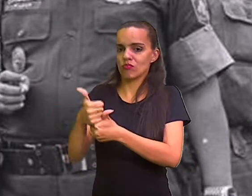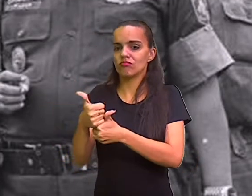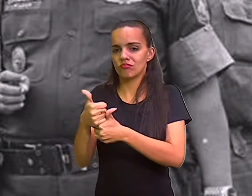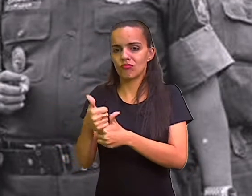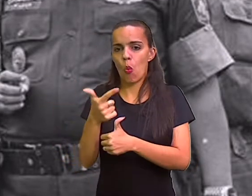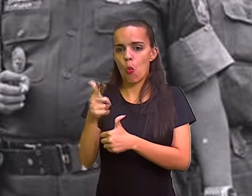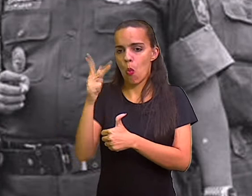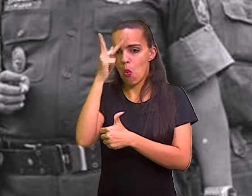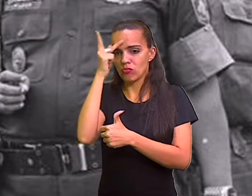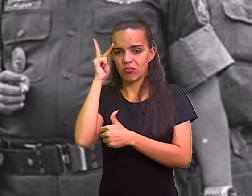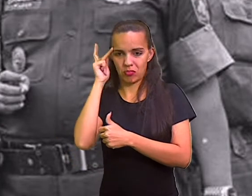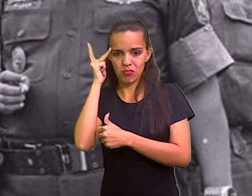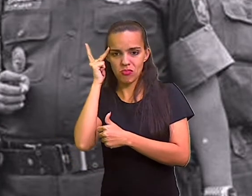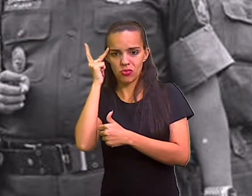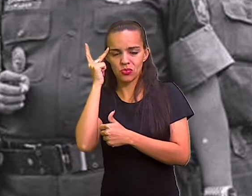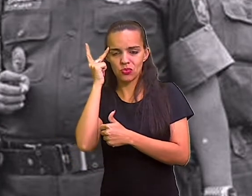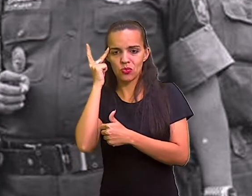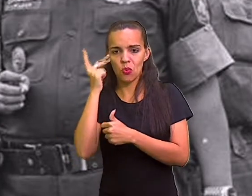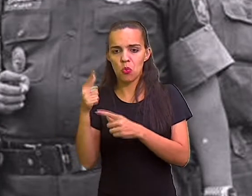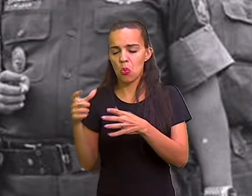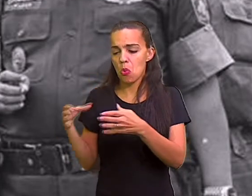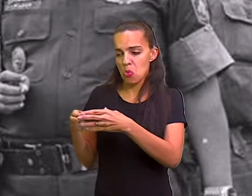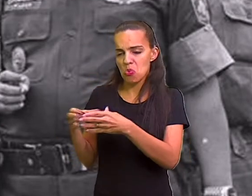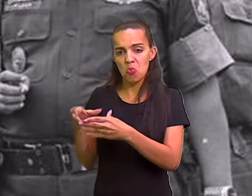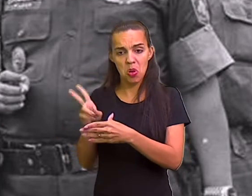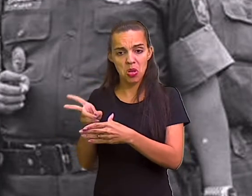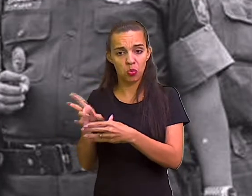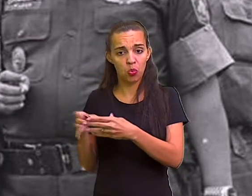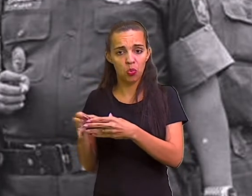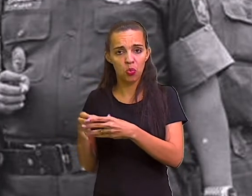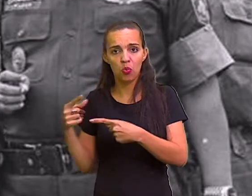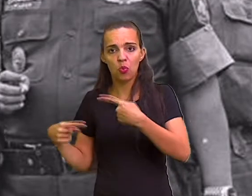por Abdurrahmane Wari.